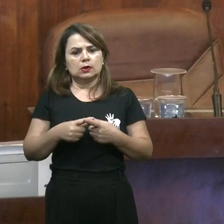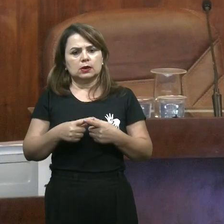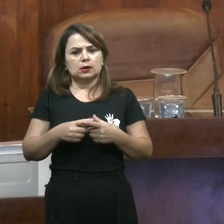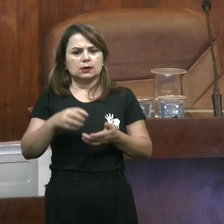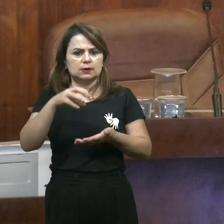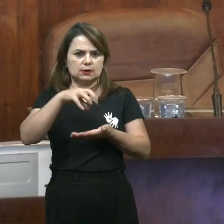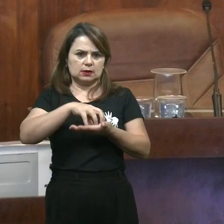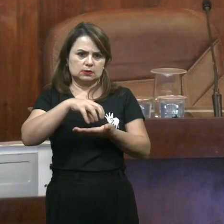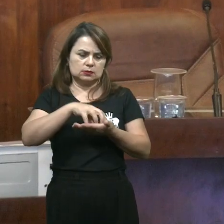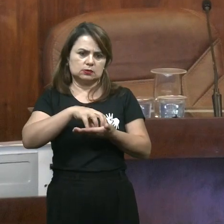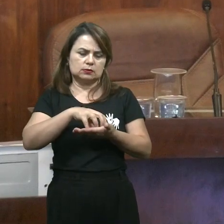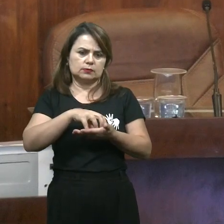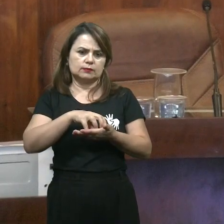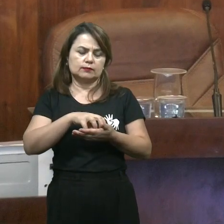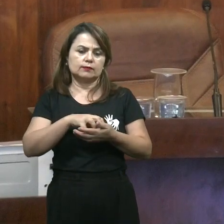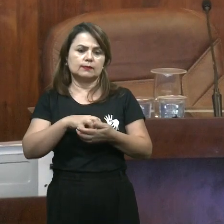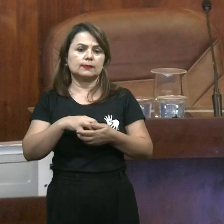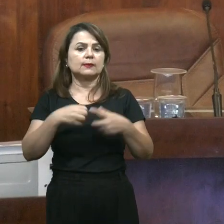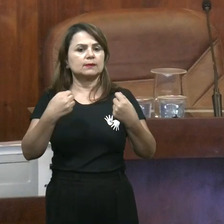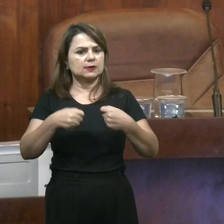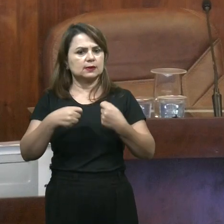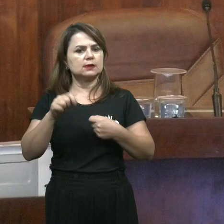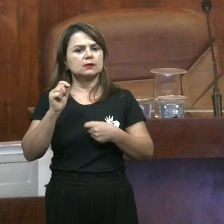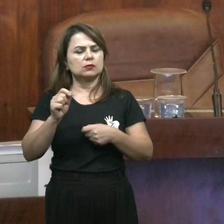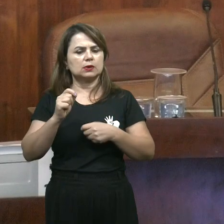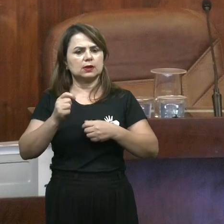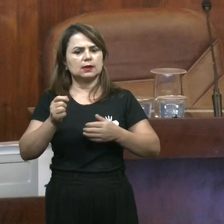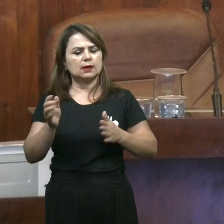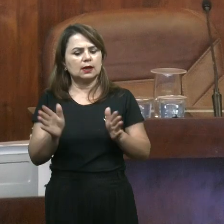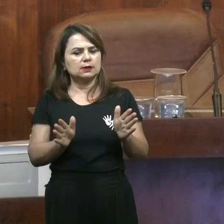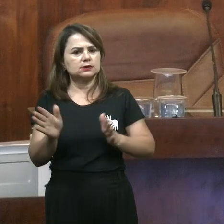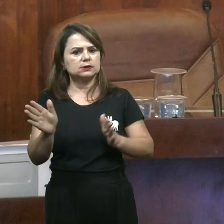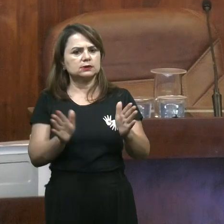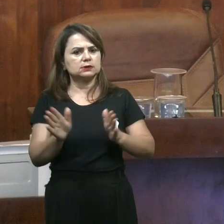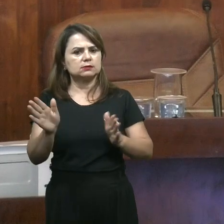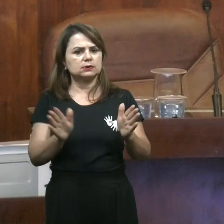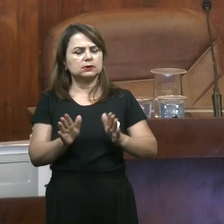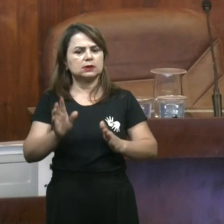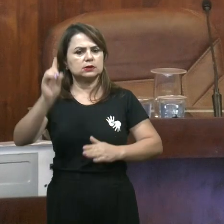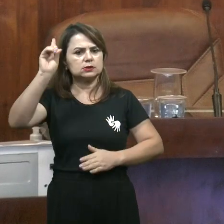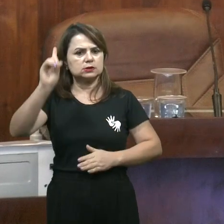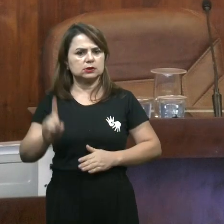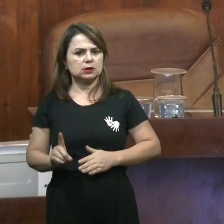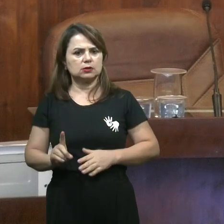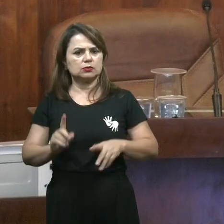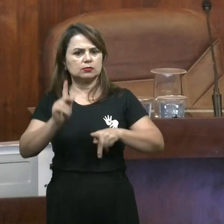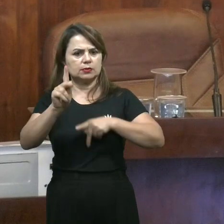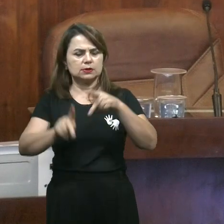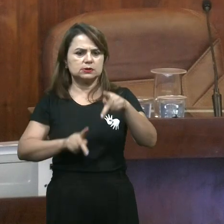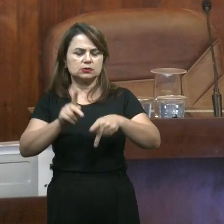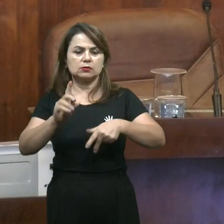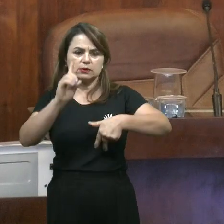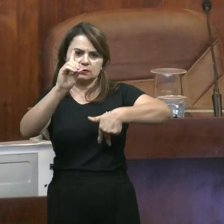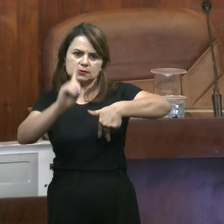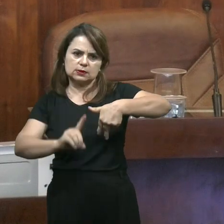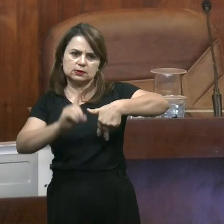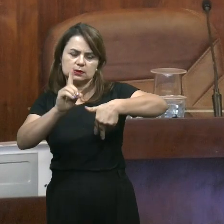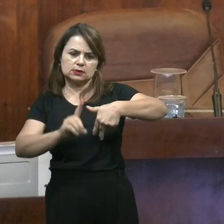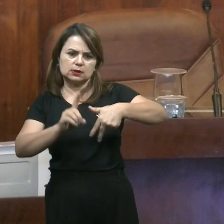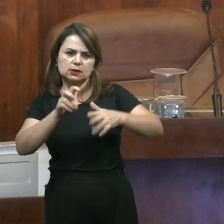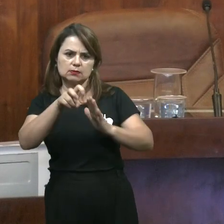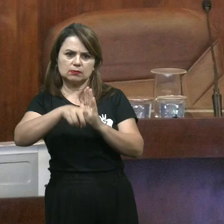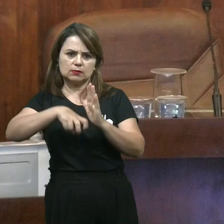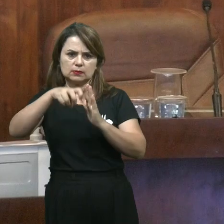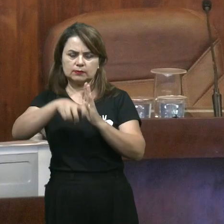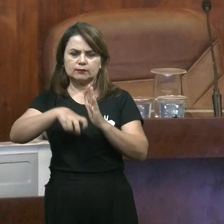Senador Salgado Filho, visando garantir a acessibilidade e os direitos de locomoção de todos, especialmente as pessoas com